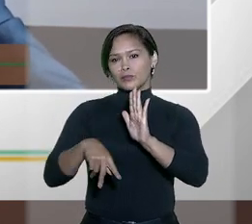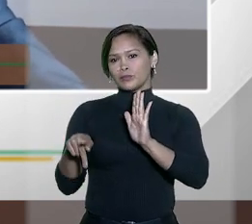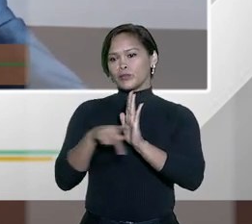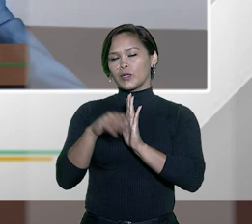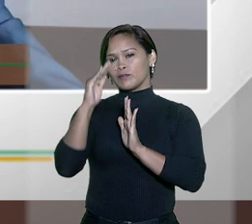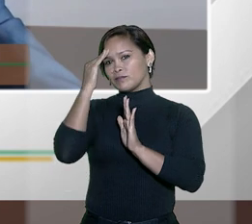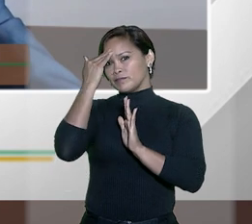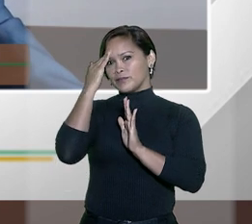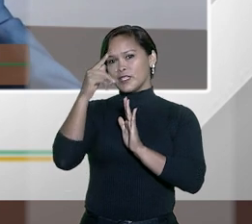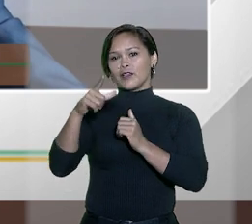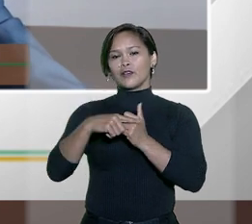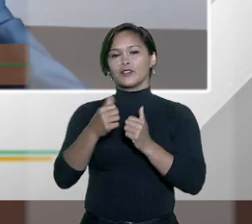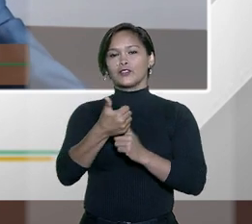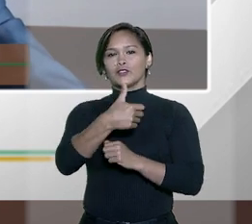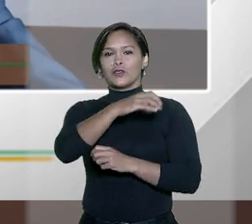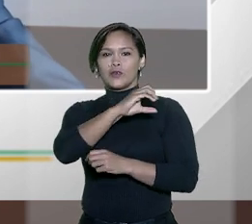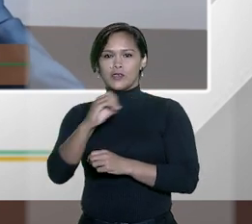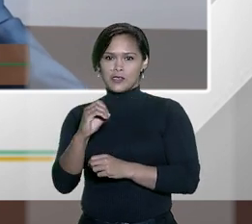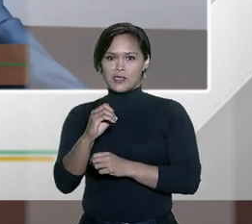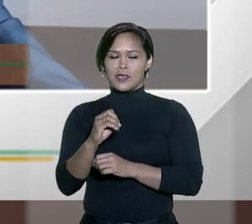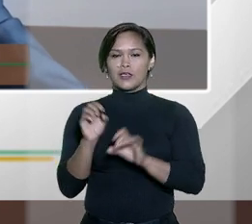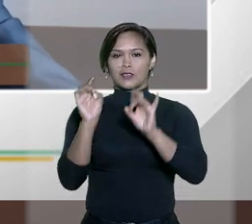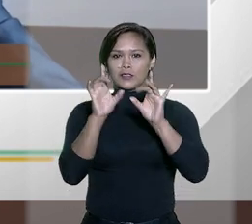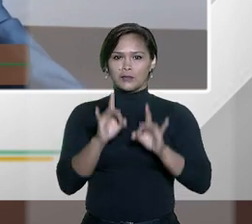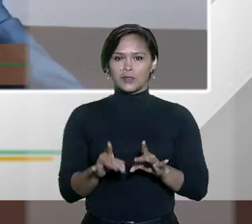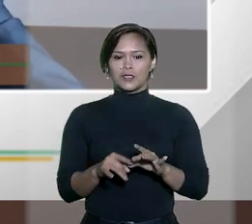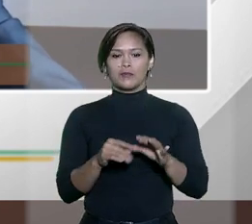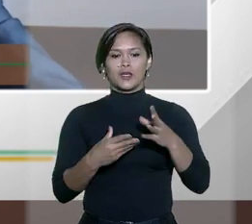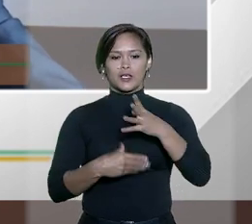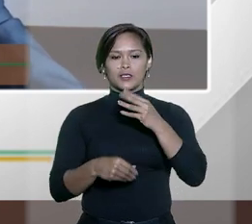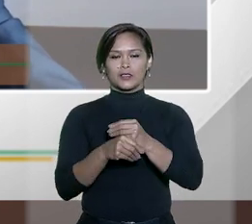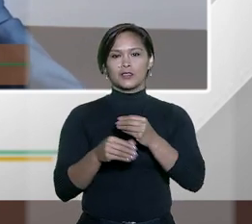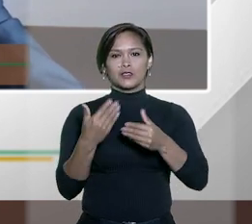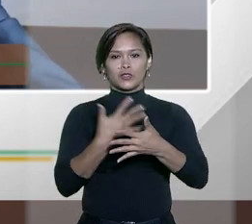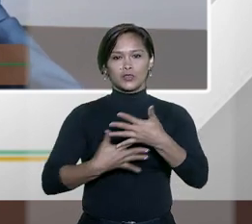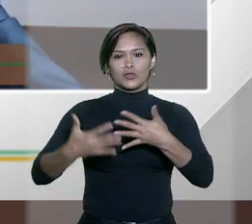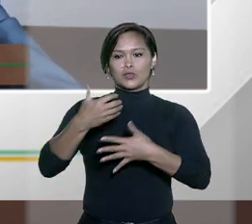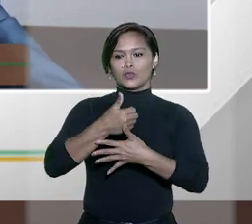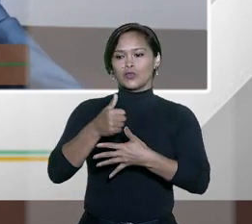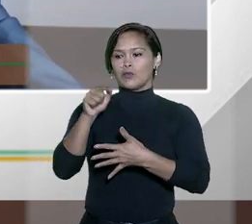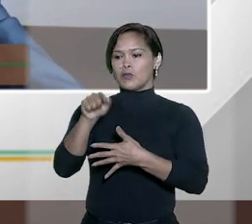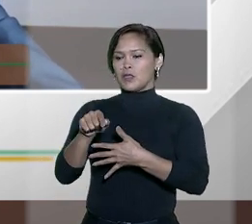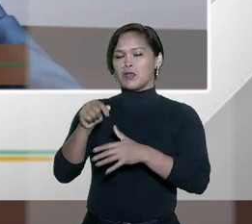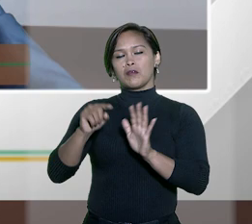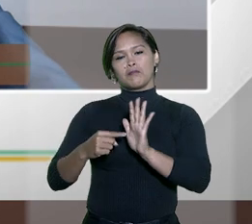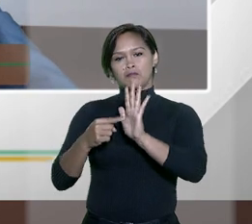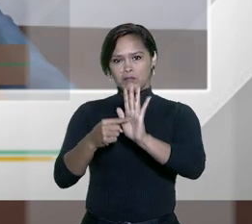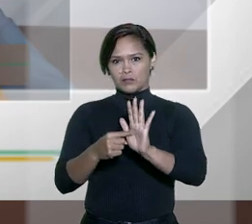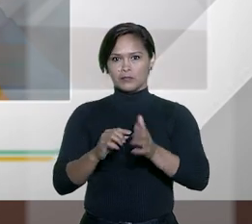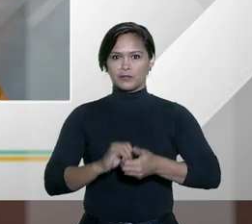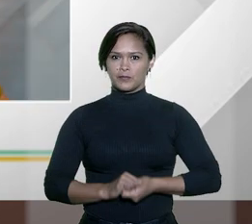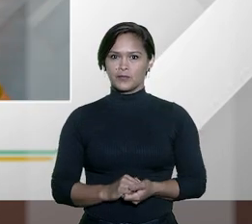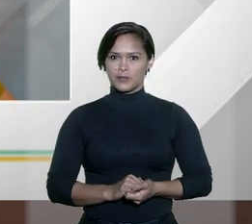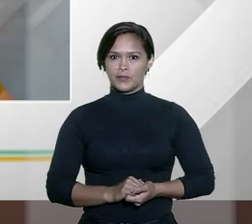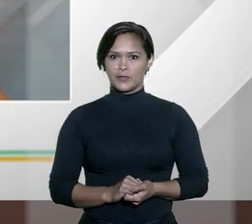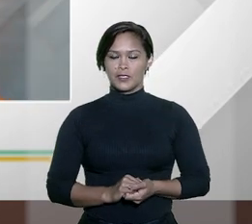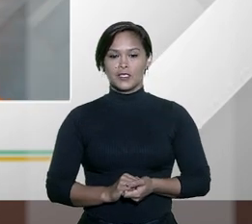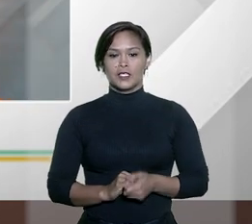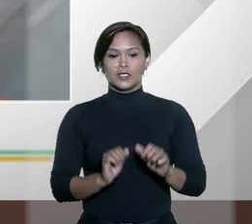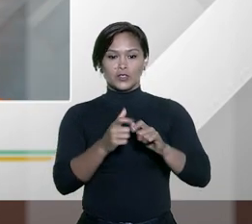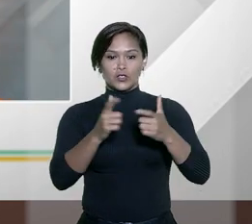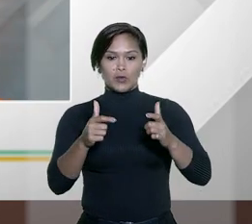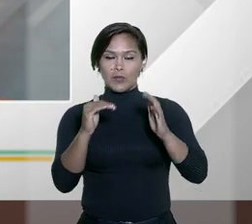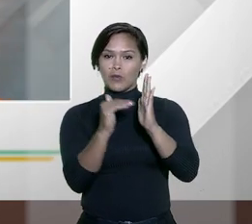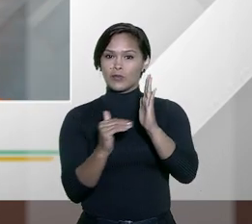do entendimento do artigo 100, especialmente por essas súmulas, né, que a Fátima apresentou para a gente. E sobre o